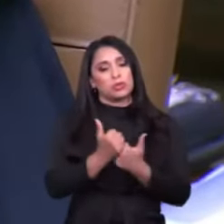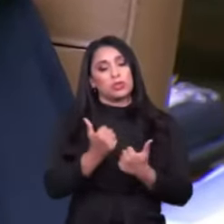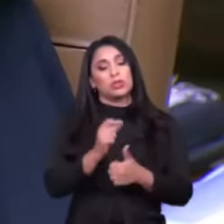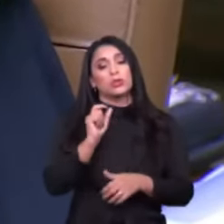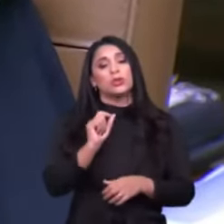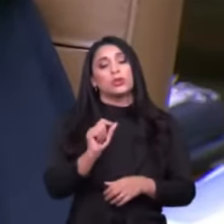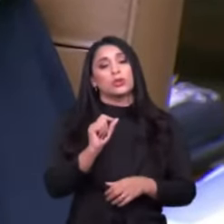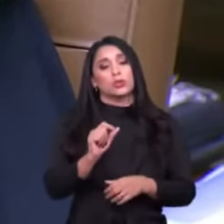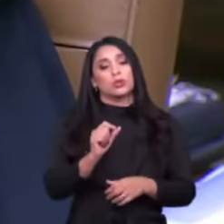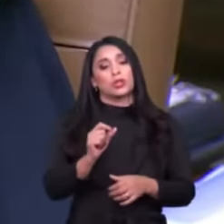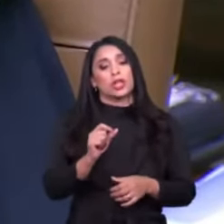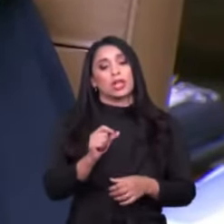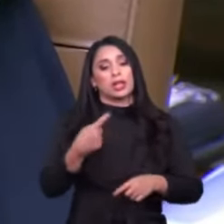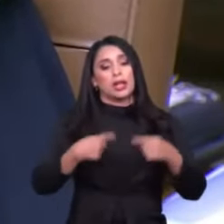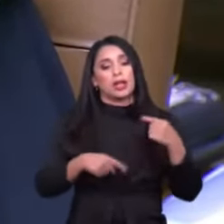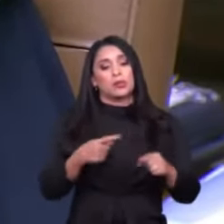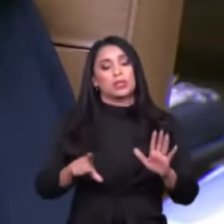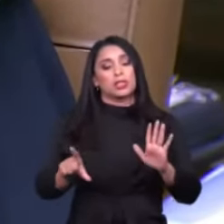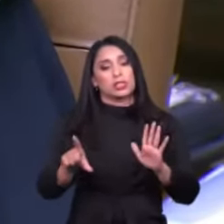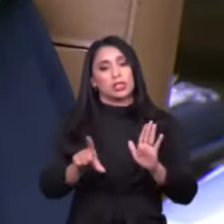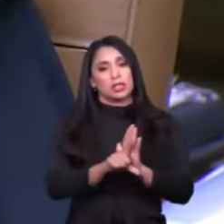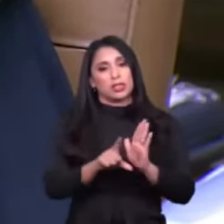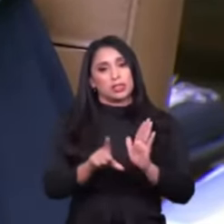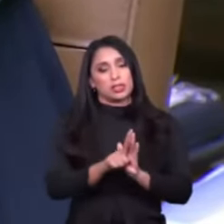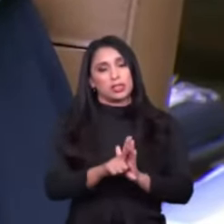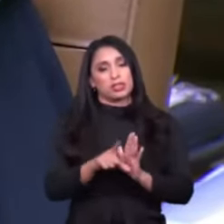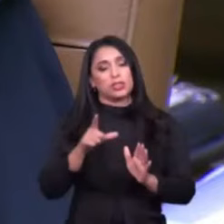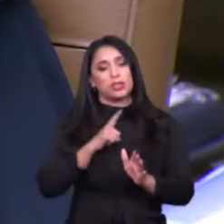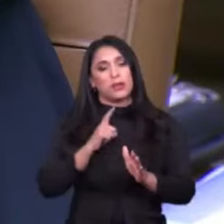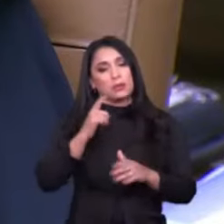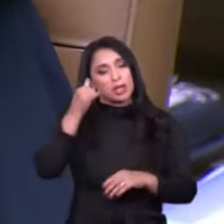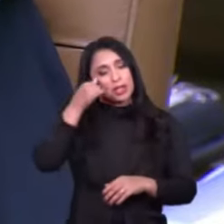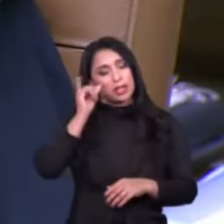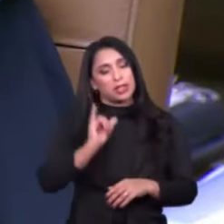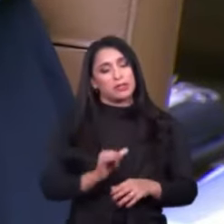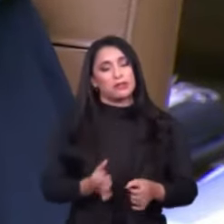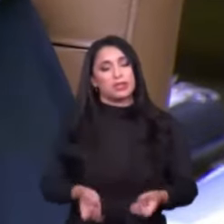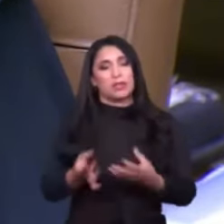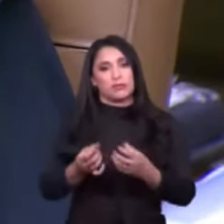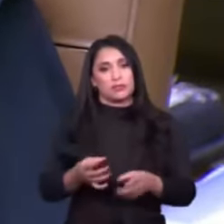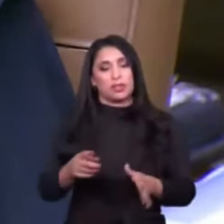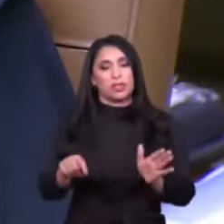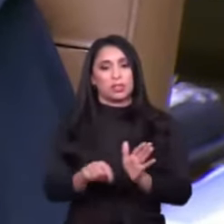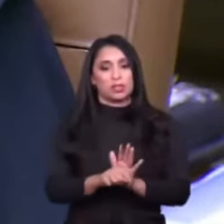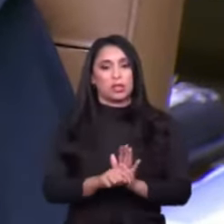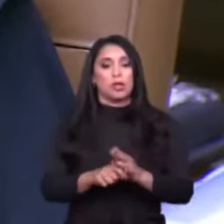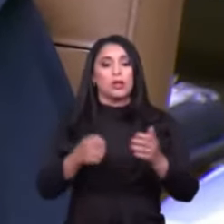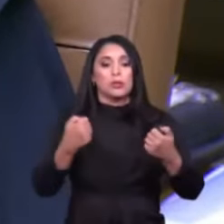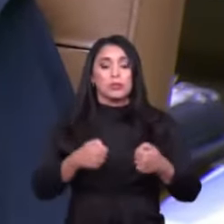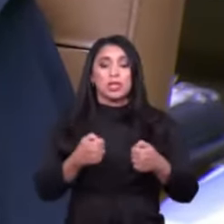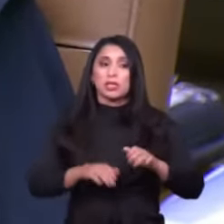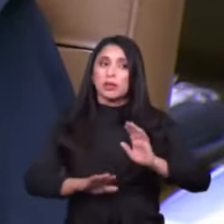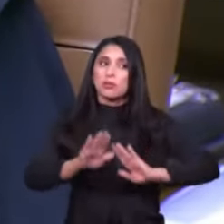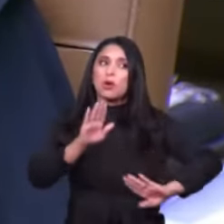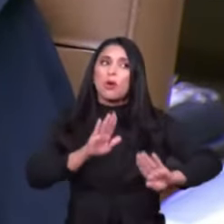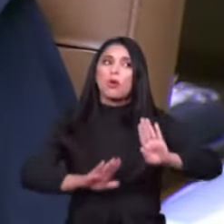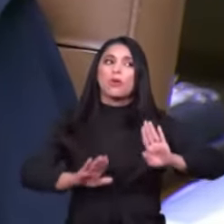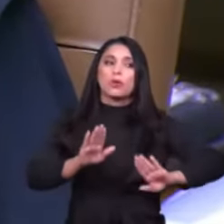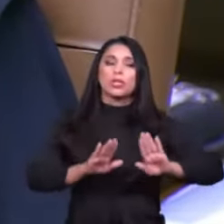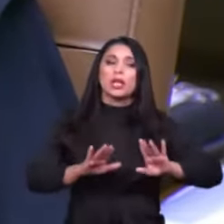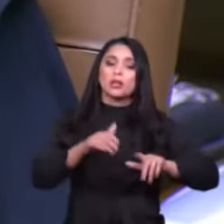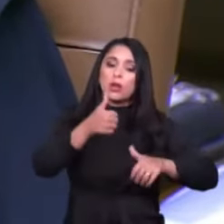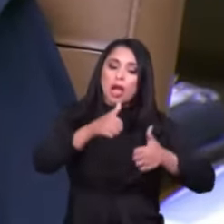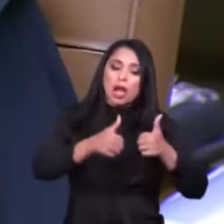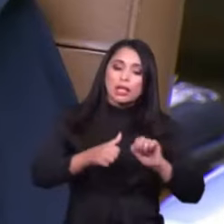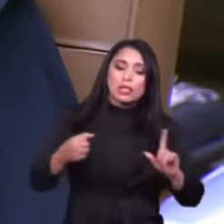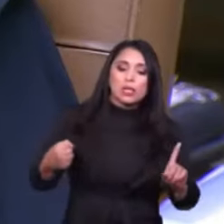própria confecção da política legislativa aplicável à repressão do tráfico de drogas. Devemos, assim, ter extrema prudência para analisar os impactos e